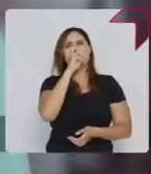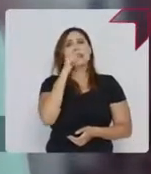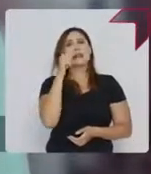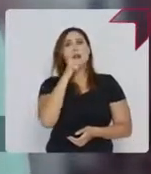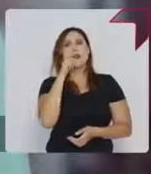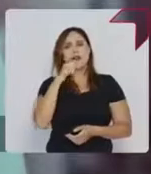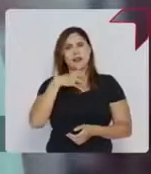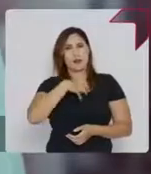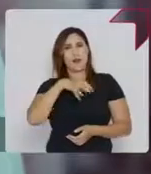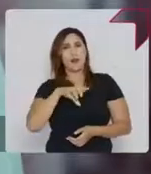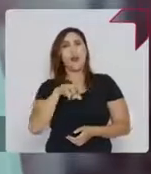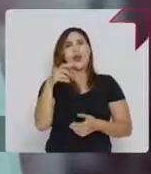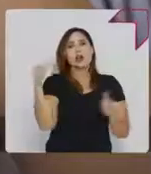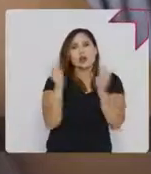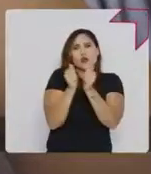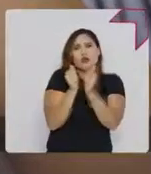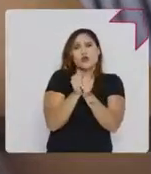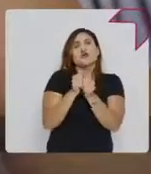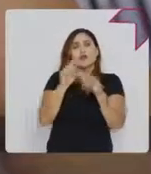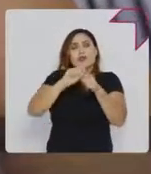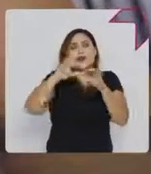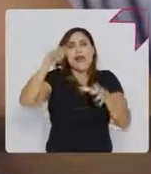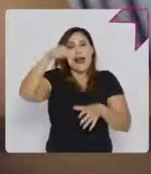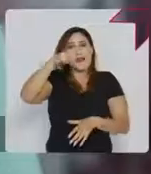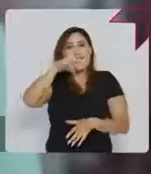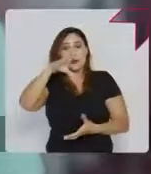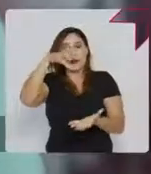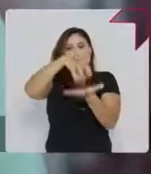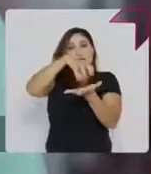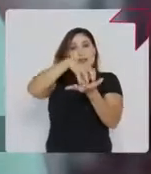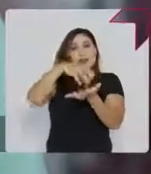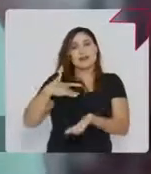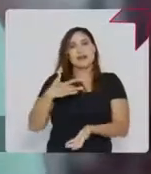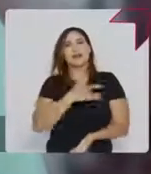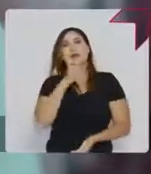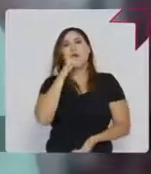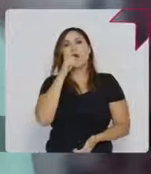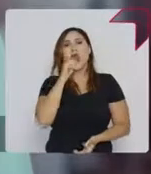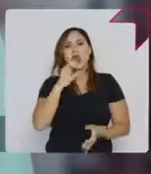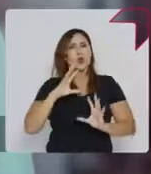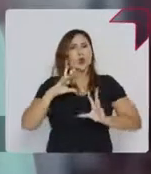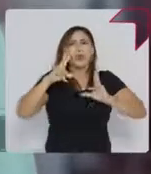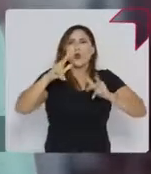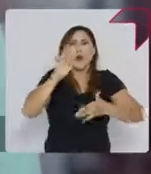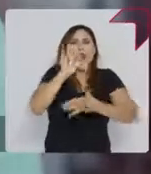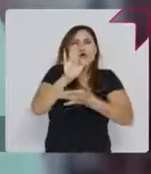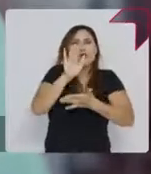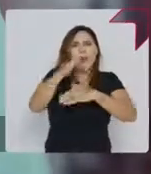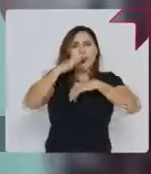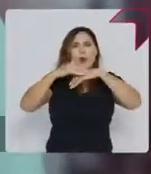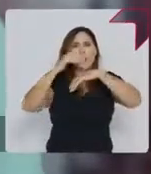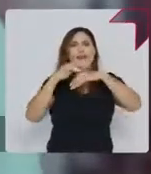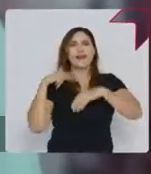eu e Zé, na prefeitura, vamos fazer o Centro de Saúde da Mulher, que vai ser uma unidade inteiramente dedicada aos cuidados